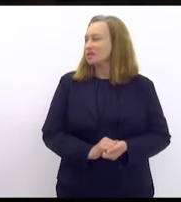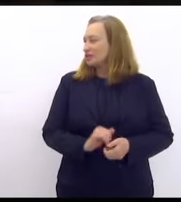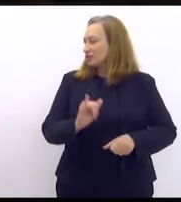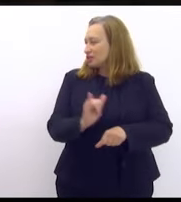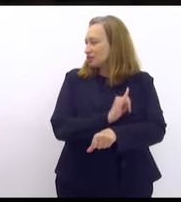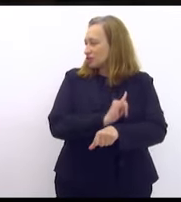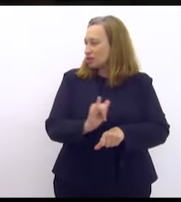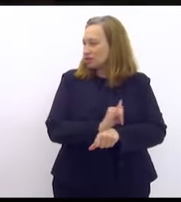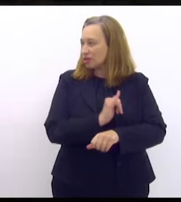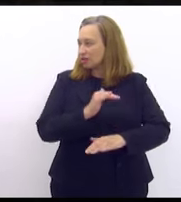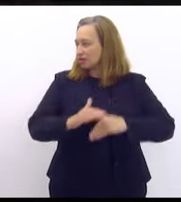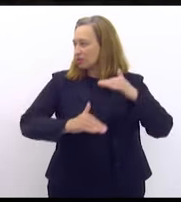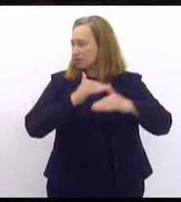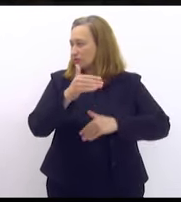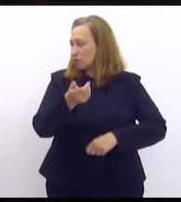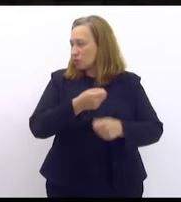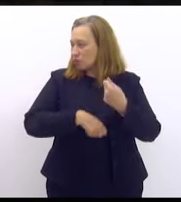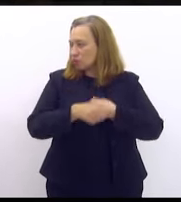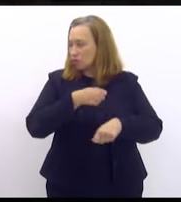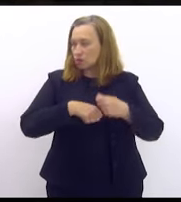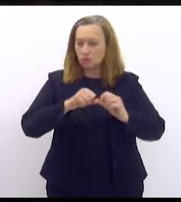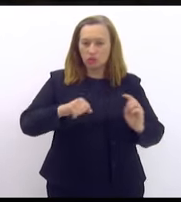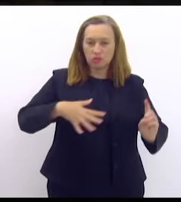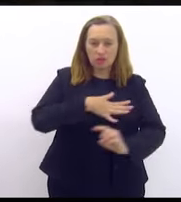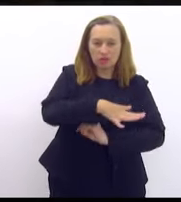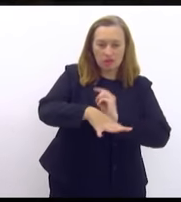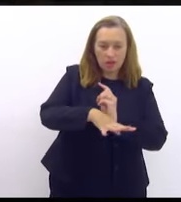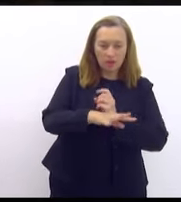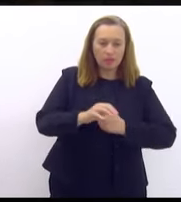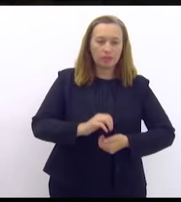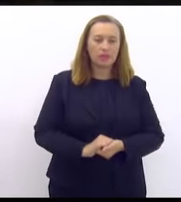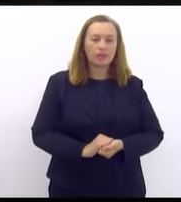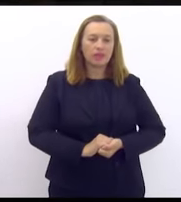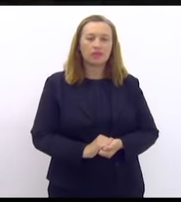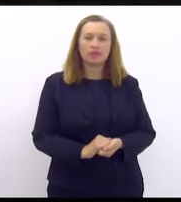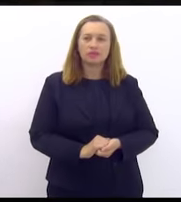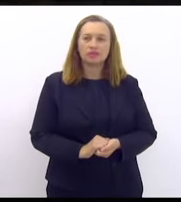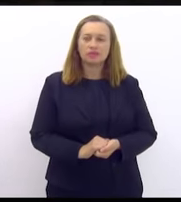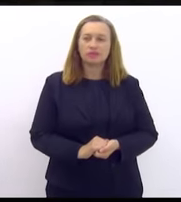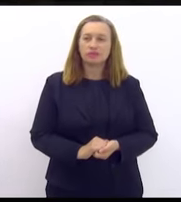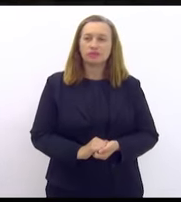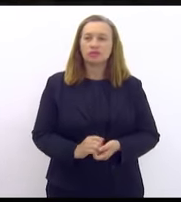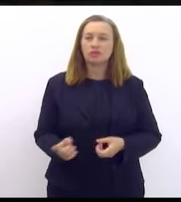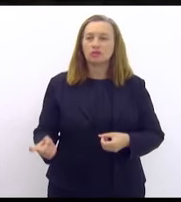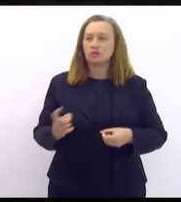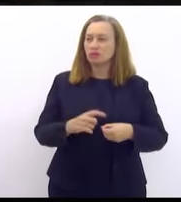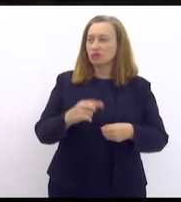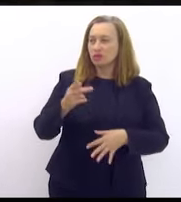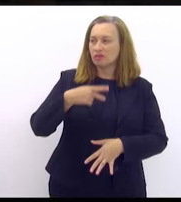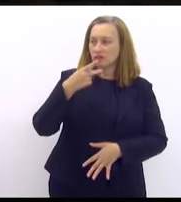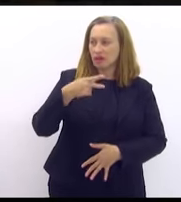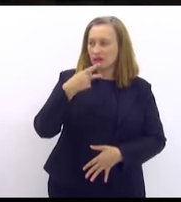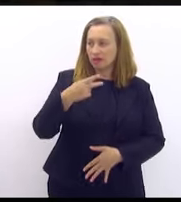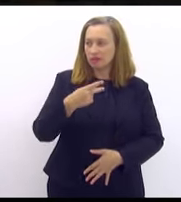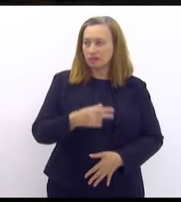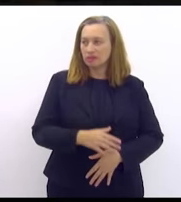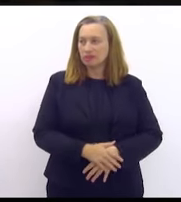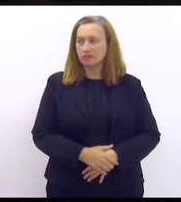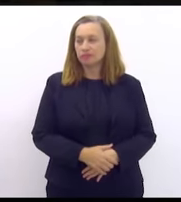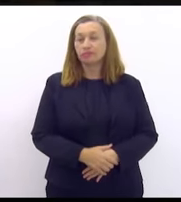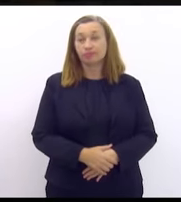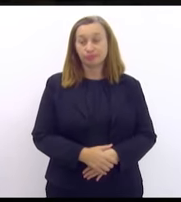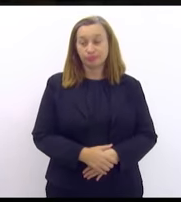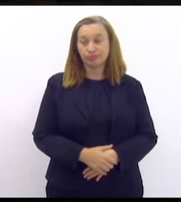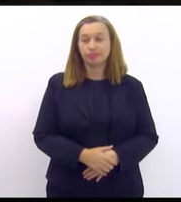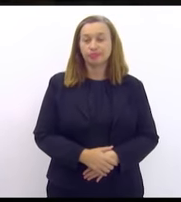de Desenvolvimento Econômico e Social do Estado do Rio de Janeiro. Volto a dizer que é a primeira vez que a